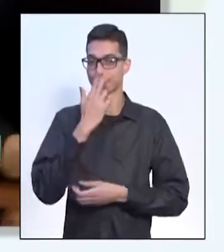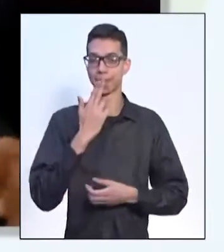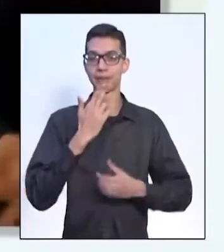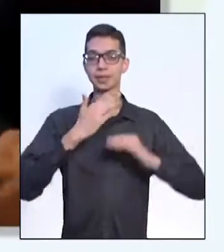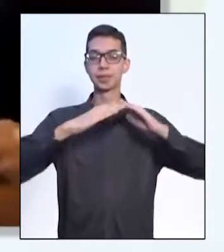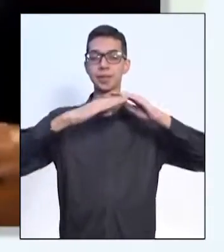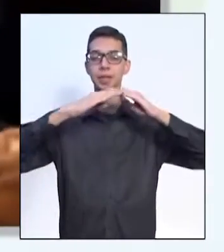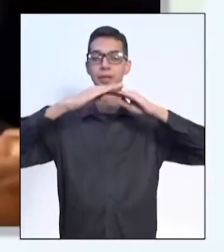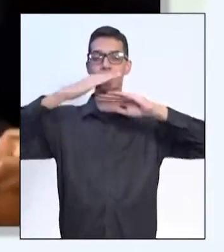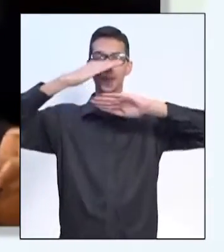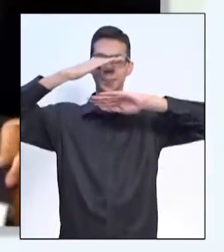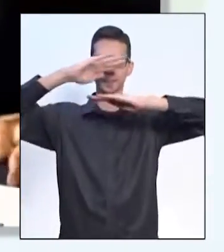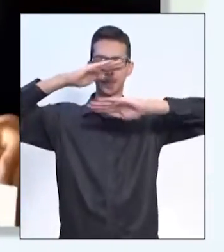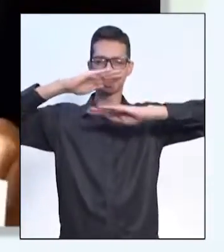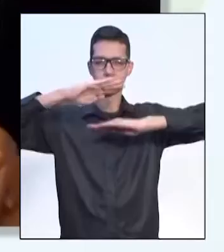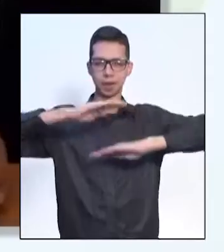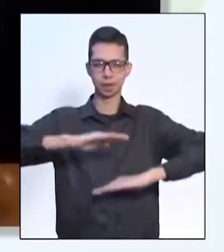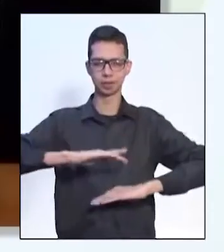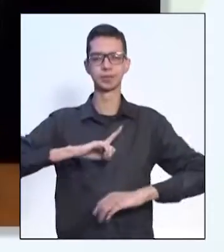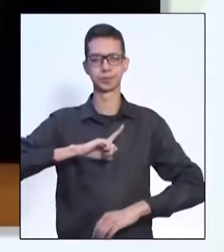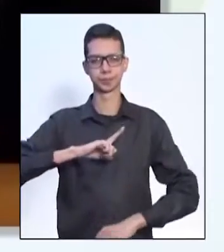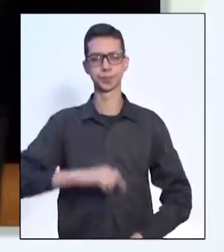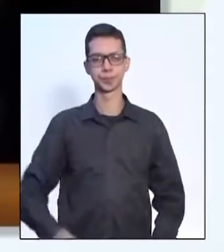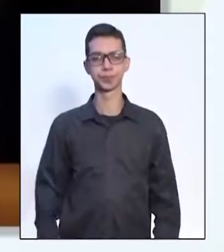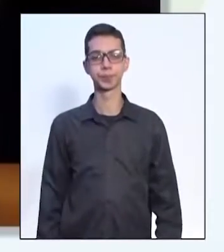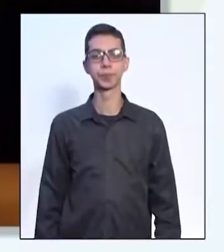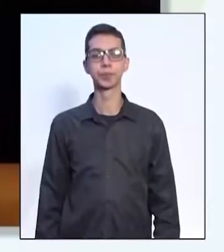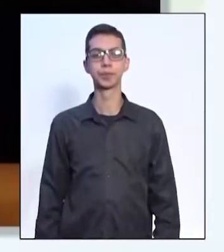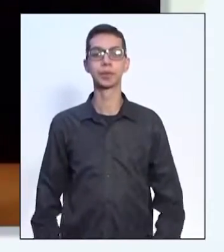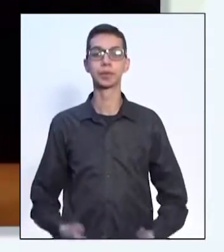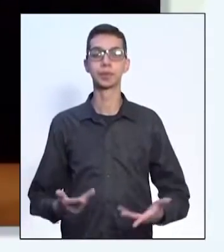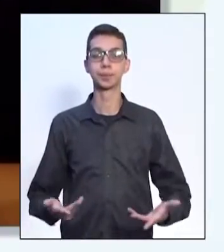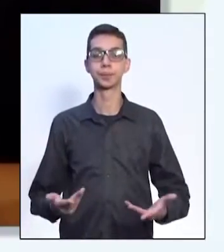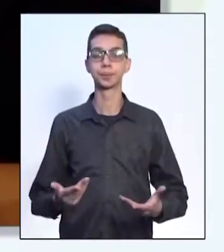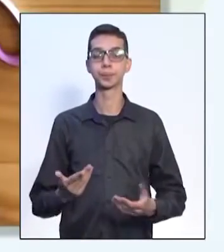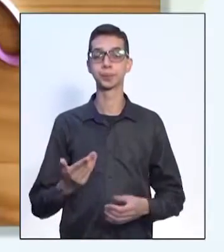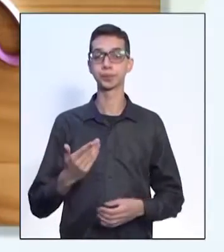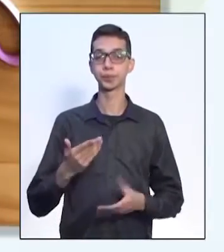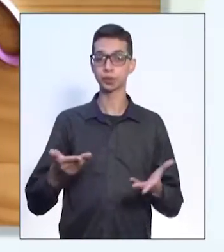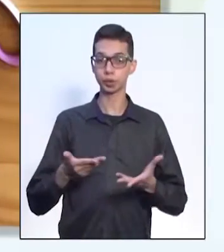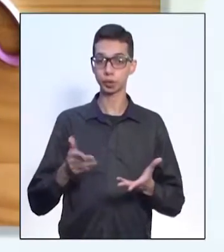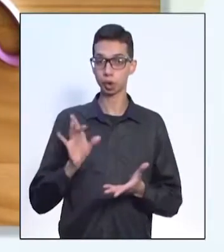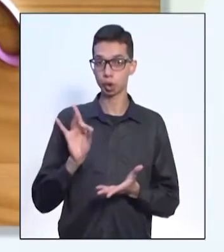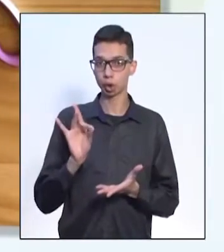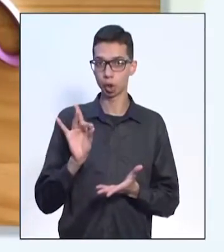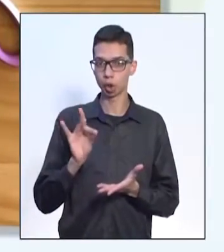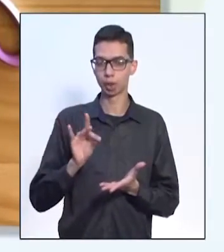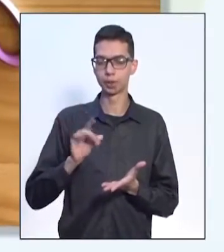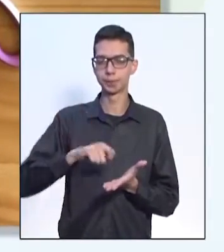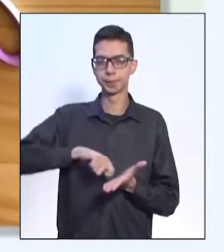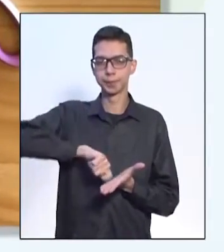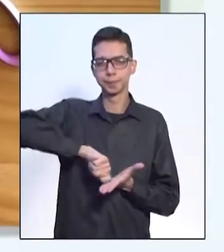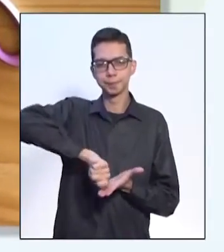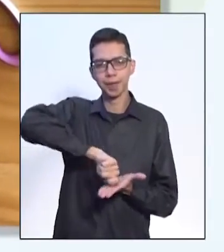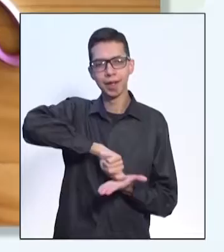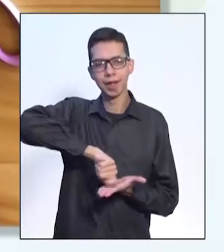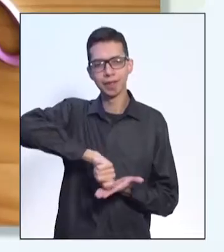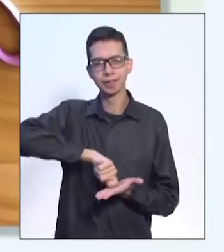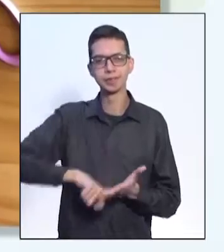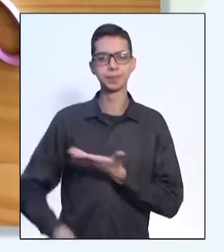da minha janela. Então, eu vou passar uma cola em cada lado aqui dessa parte que tá sobrando.